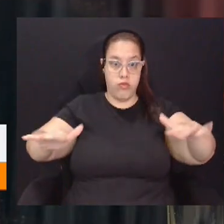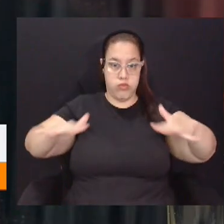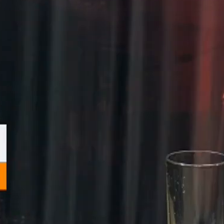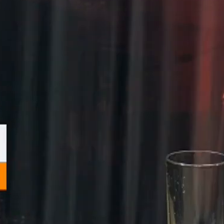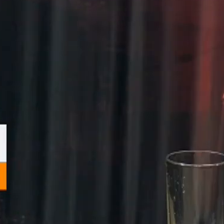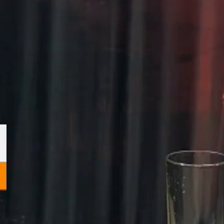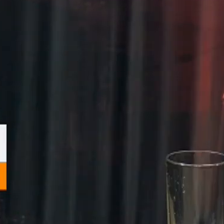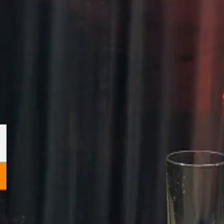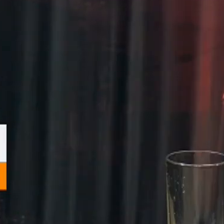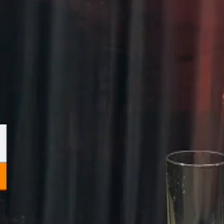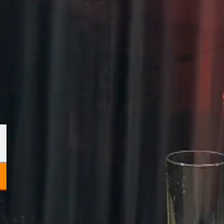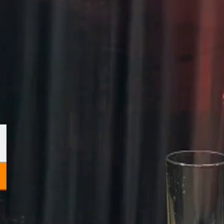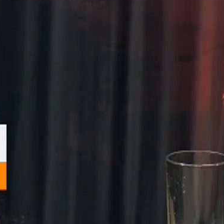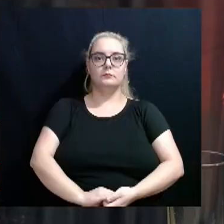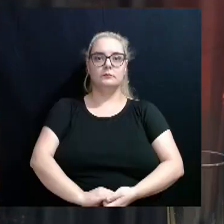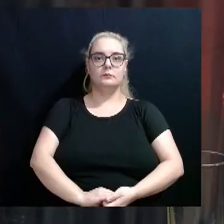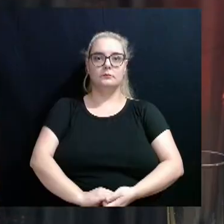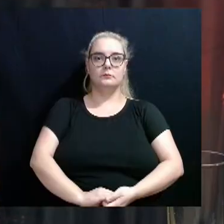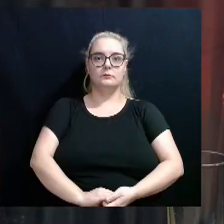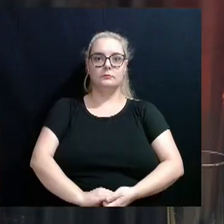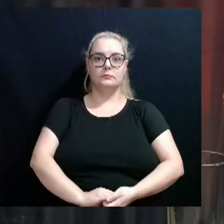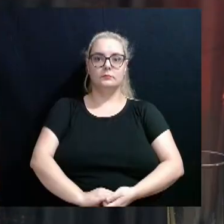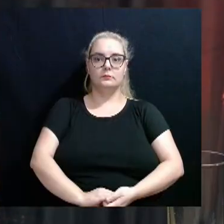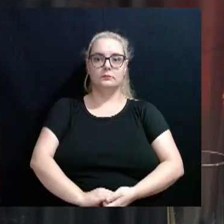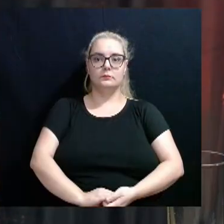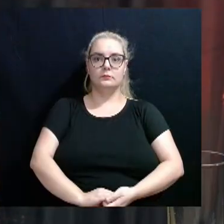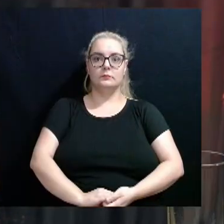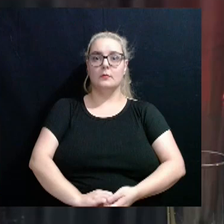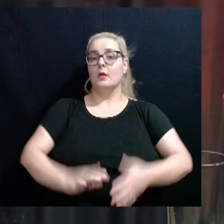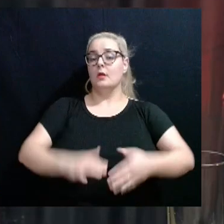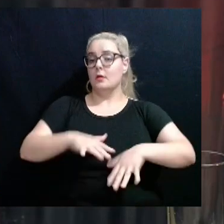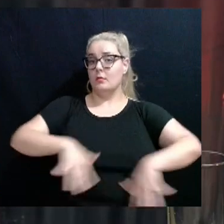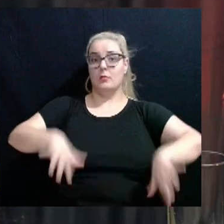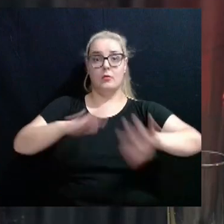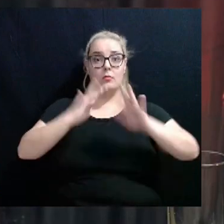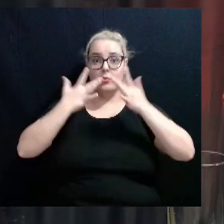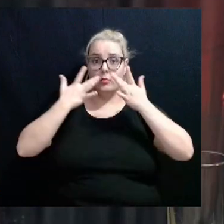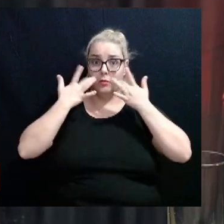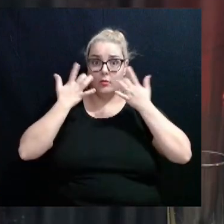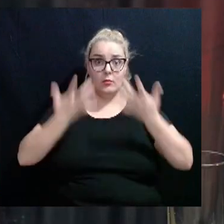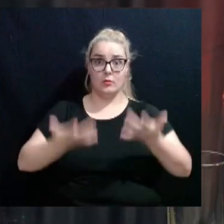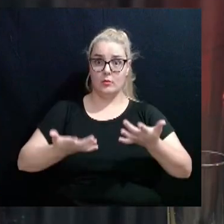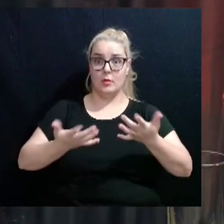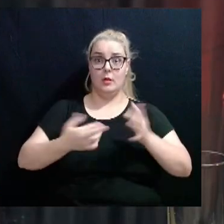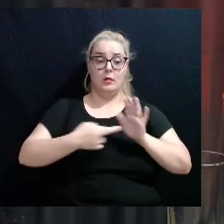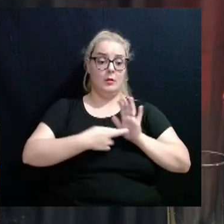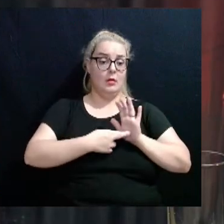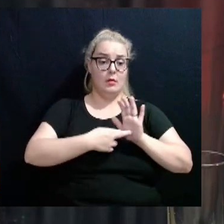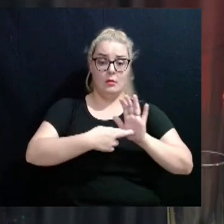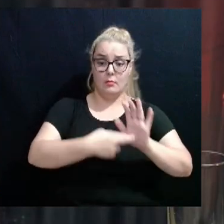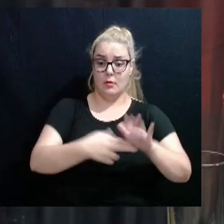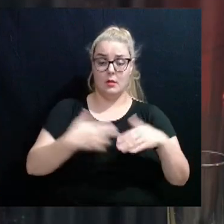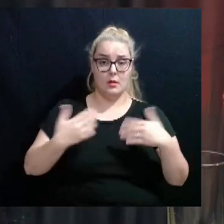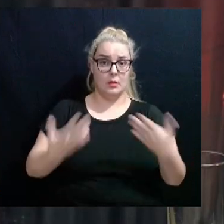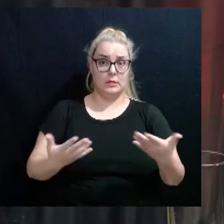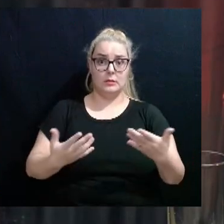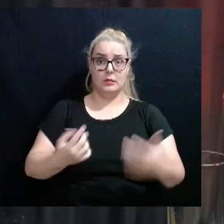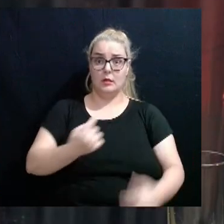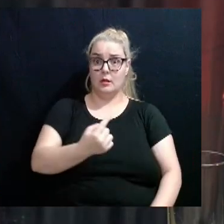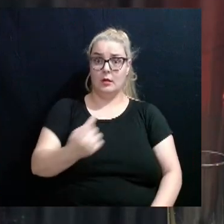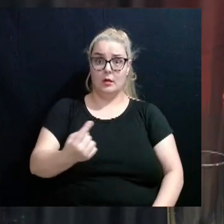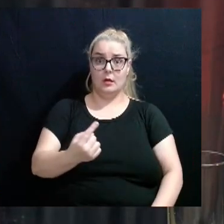ao vivo, Sim. né, um teatro, que representa isso a cada